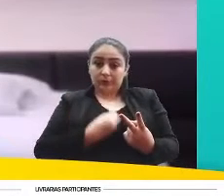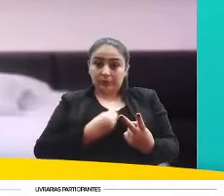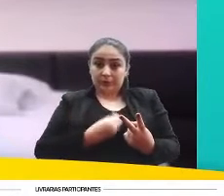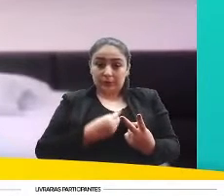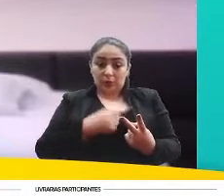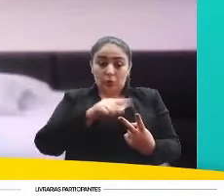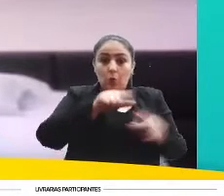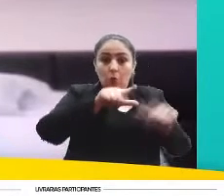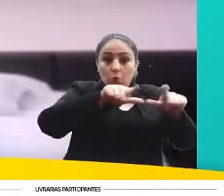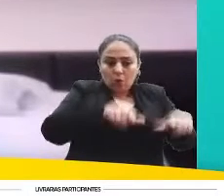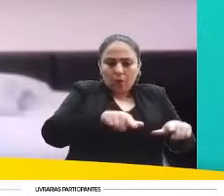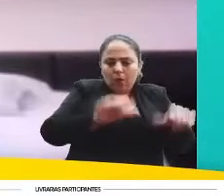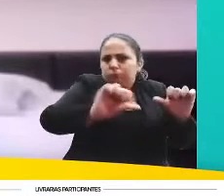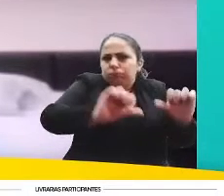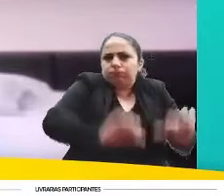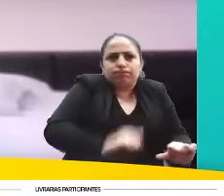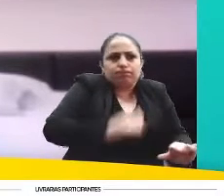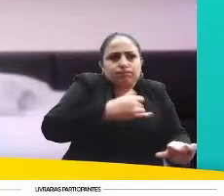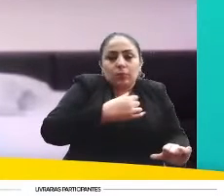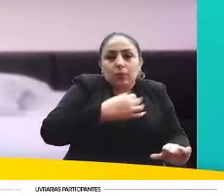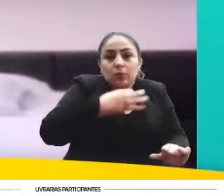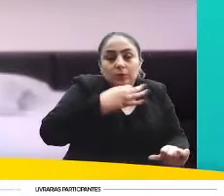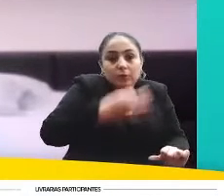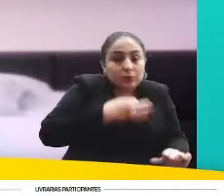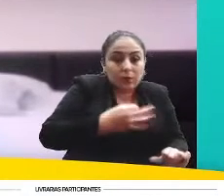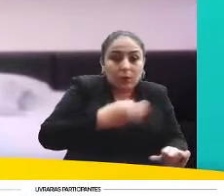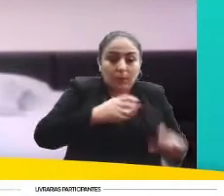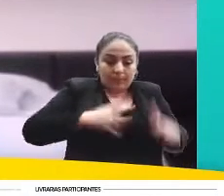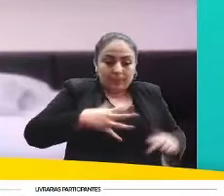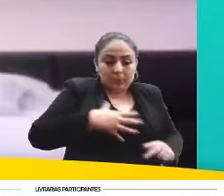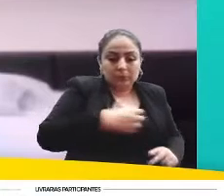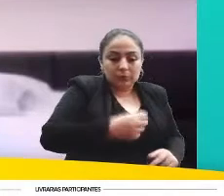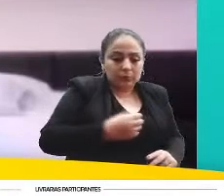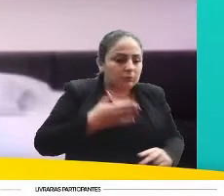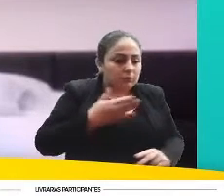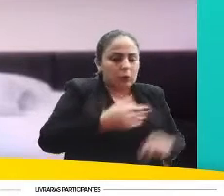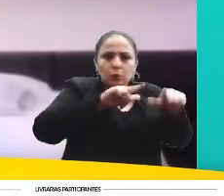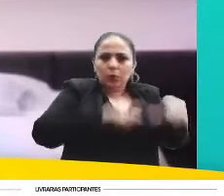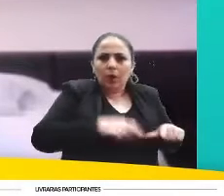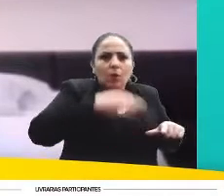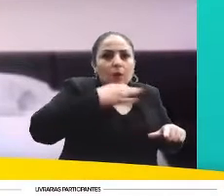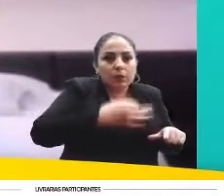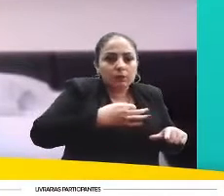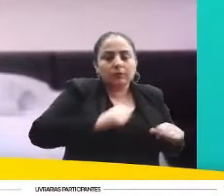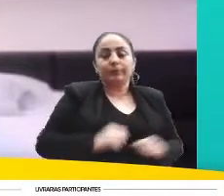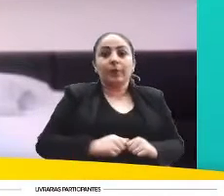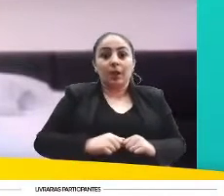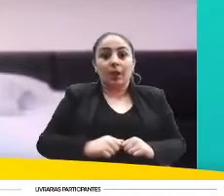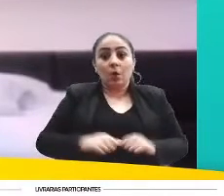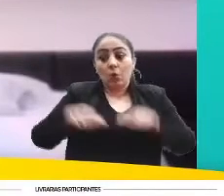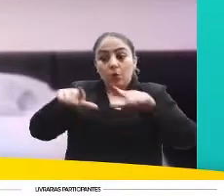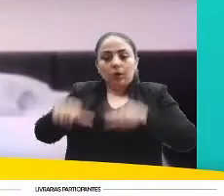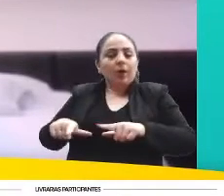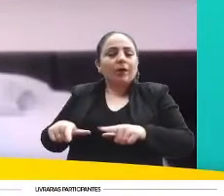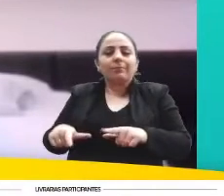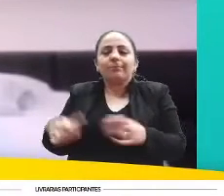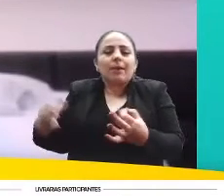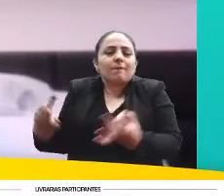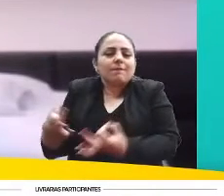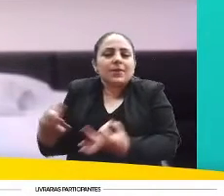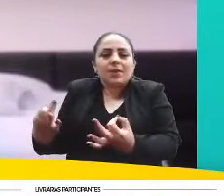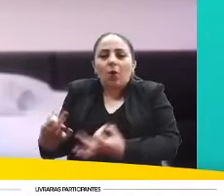um lugar terrível para quem cometeu equívocos e um lugar paradisíaco para quem não cometeu equívocos